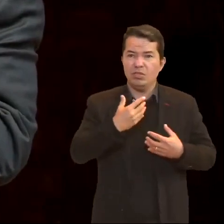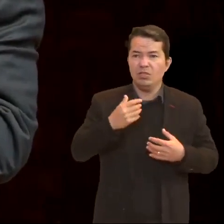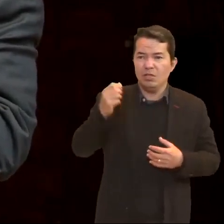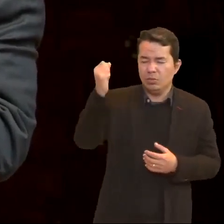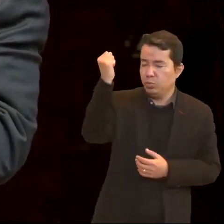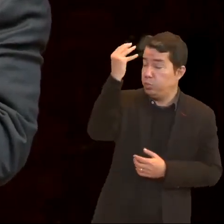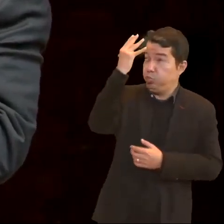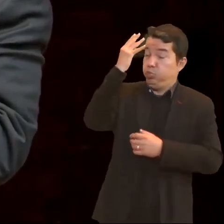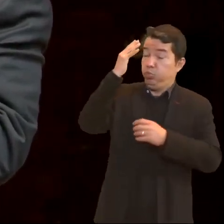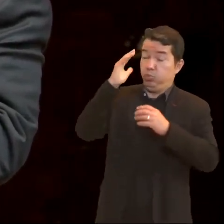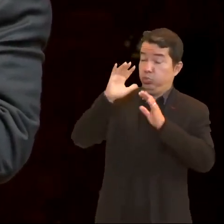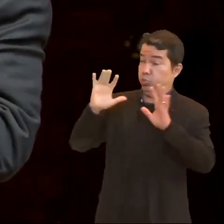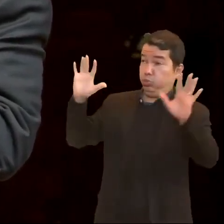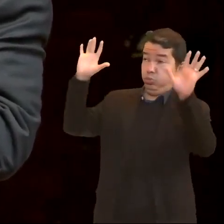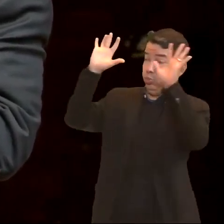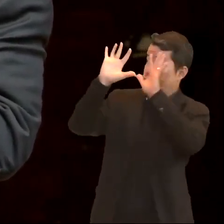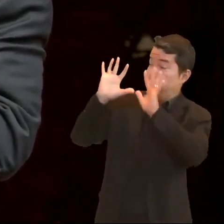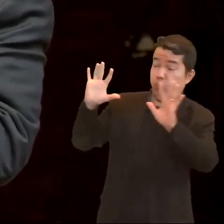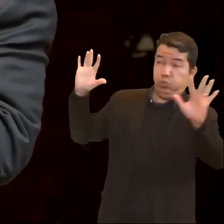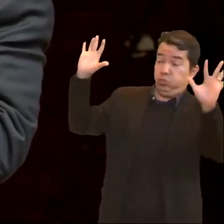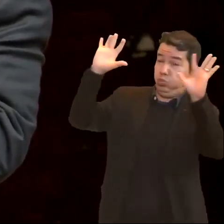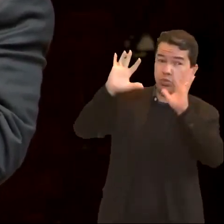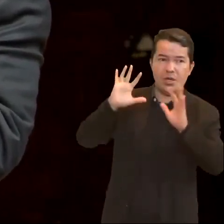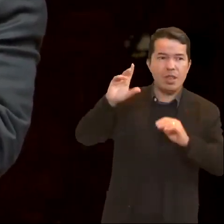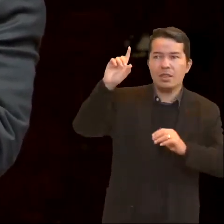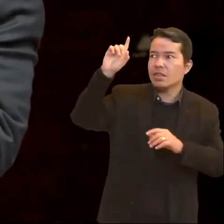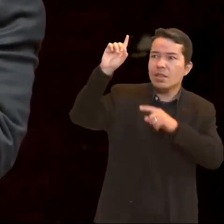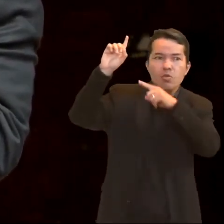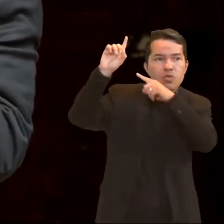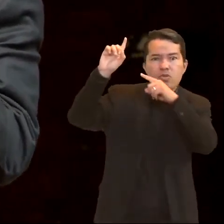profecias. Você pode entender isso? O